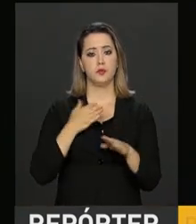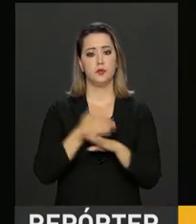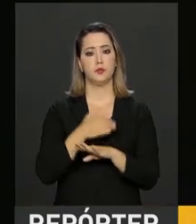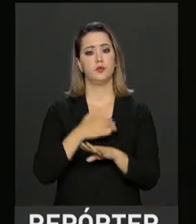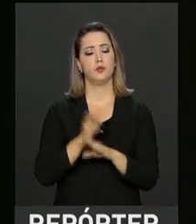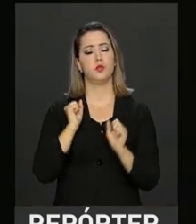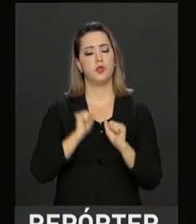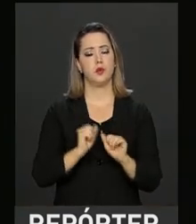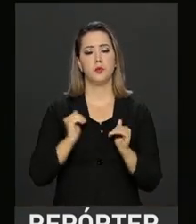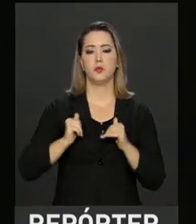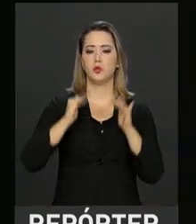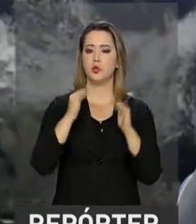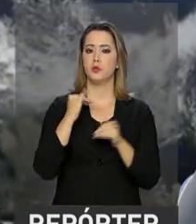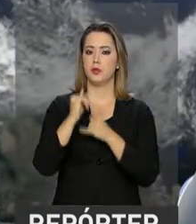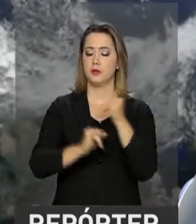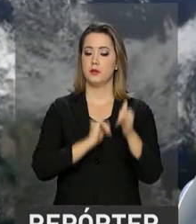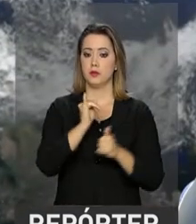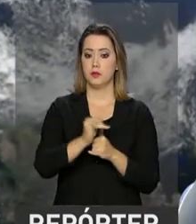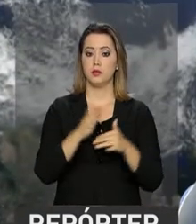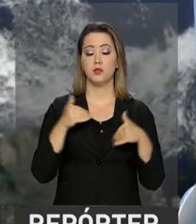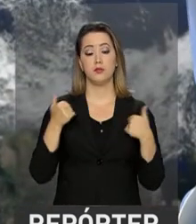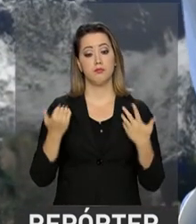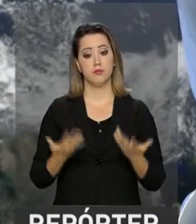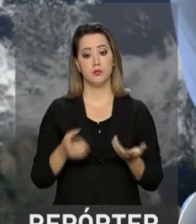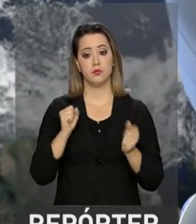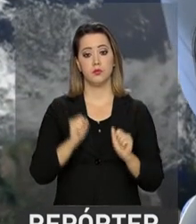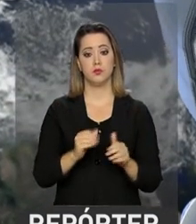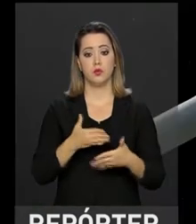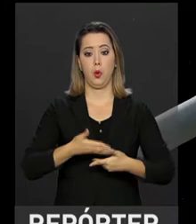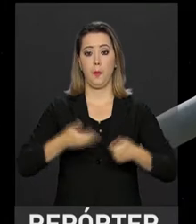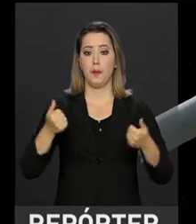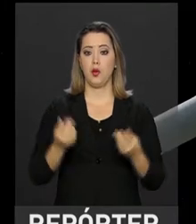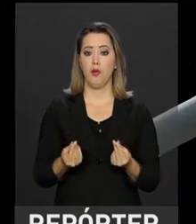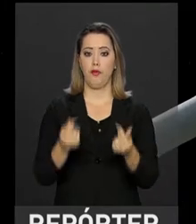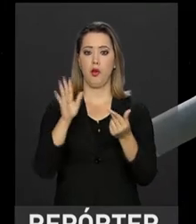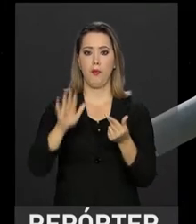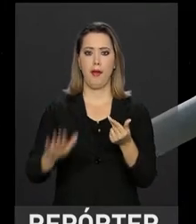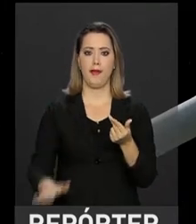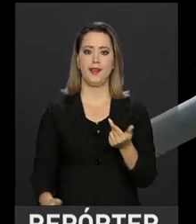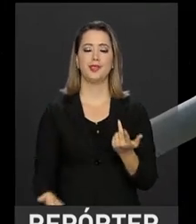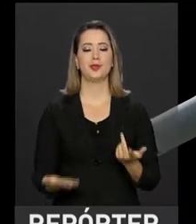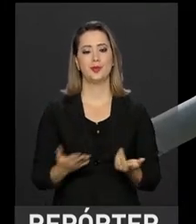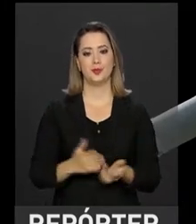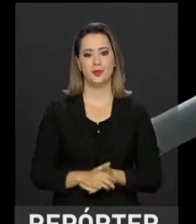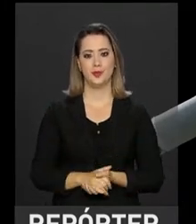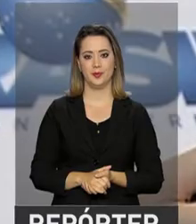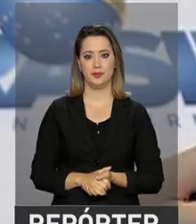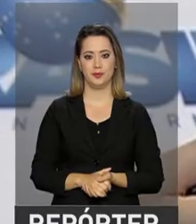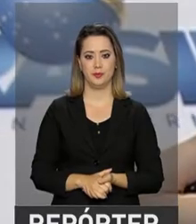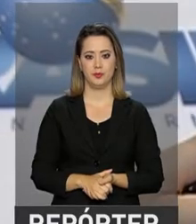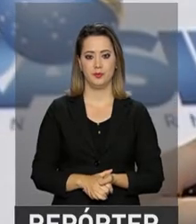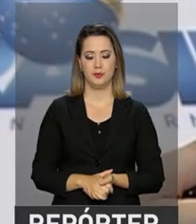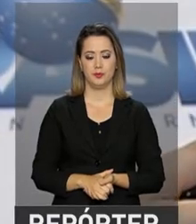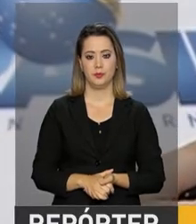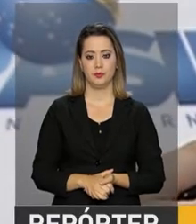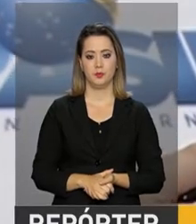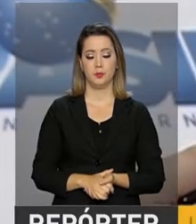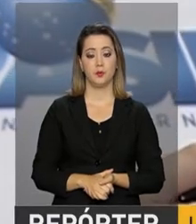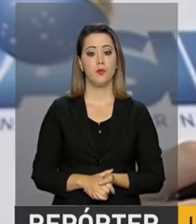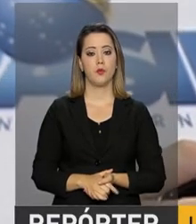mais capacidade de internet e, com isso, praticar valores mais competitivos. Quem vai atender o